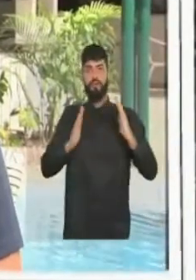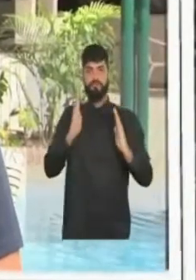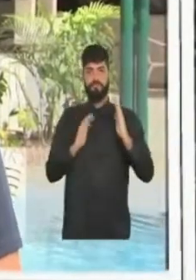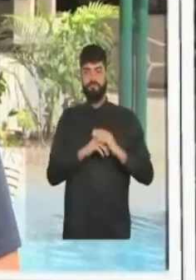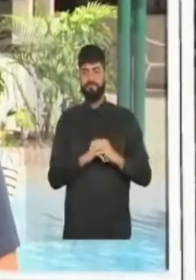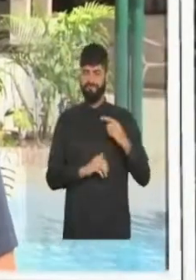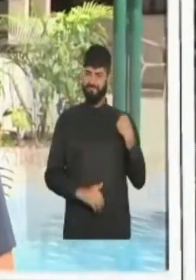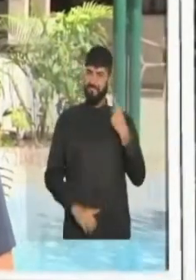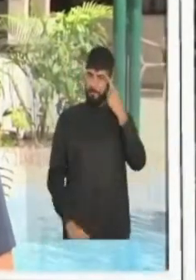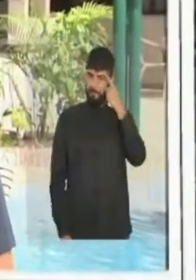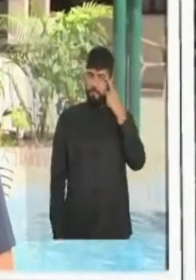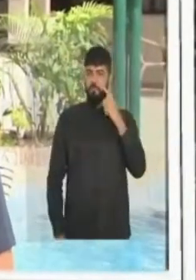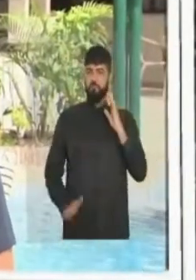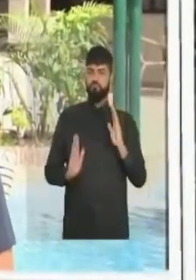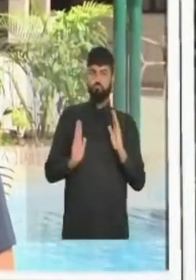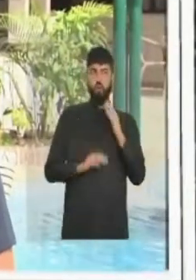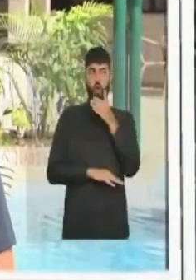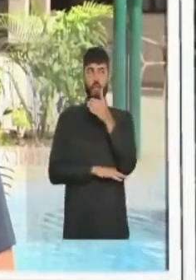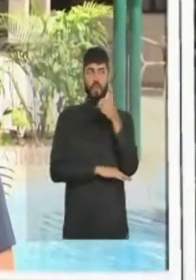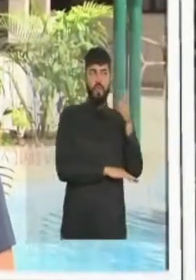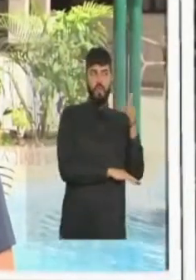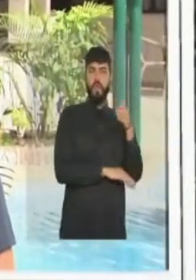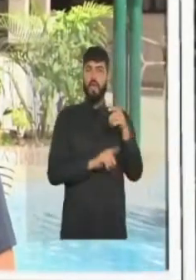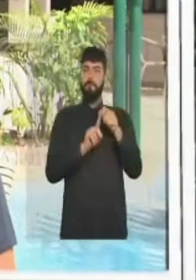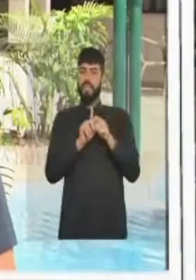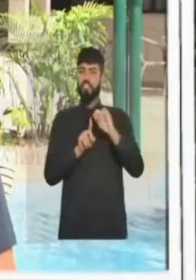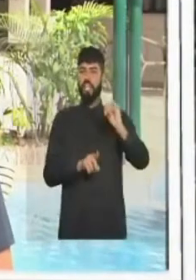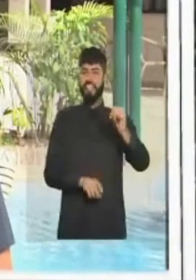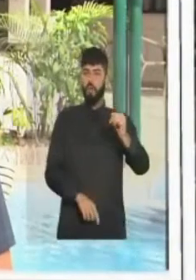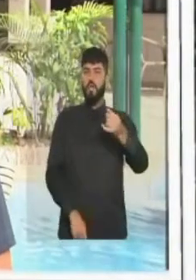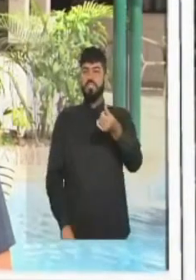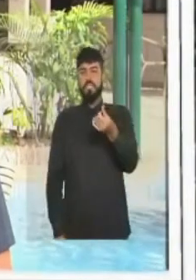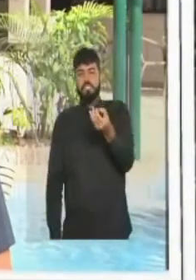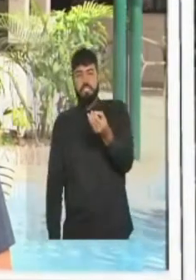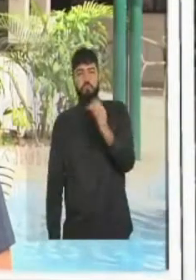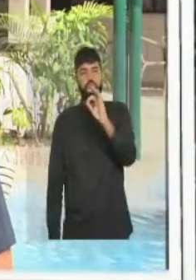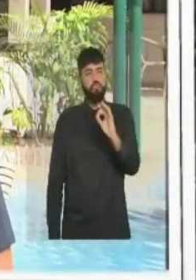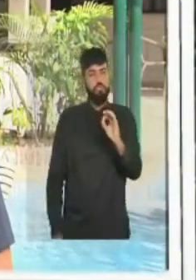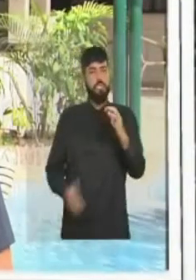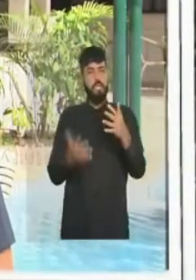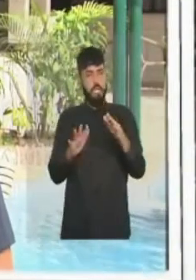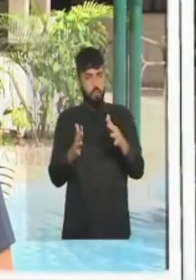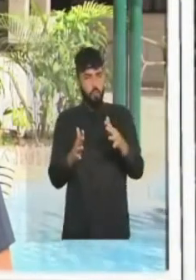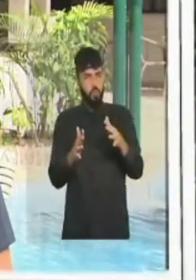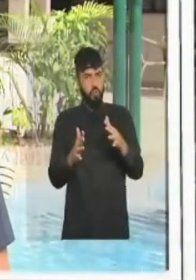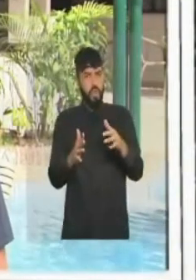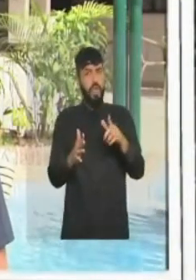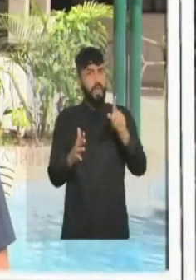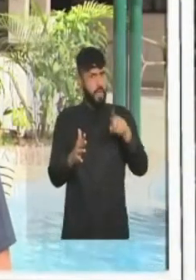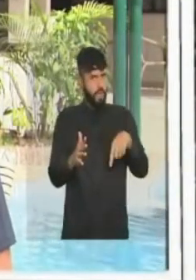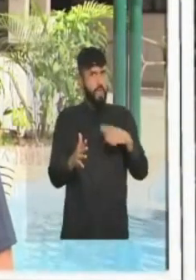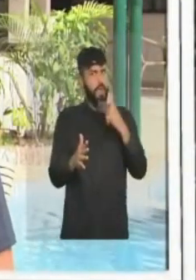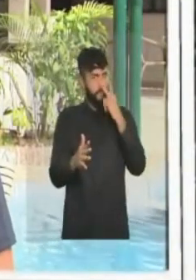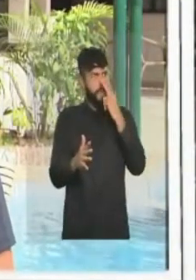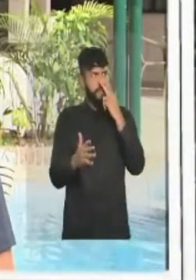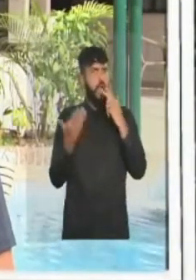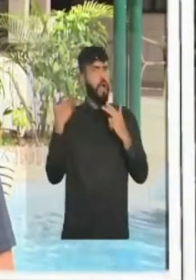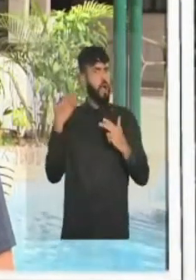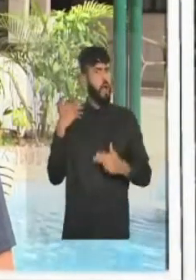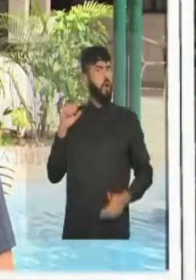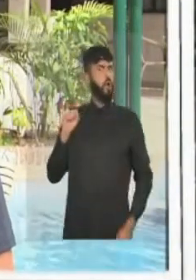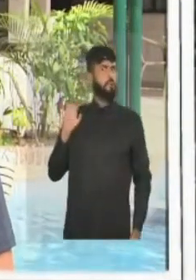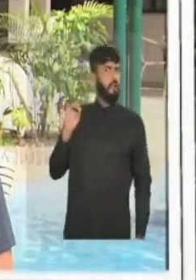verão, mesmo diante da pandemia. Exatamente. Vamos falar então de Fortaleza, que é um dos destinos mais